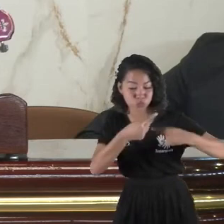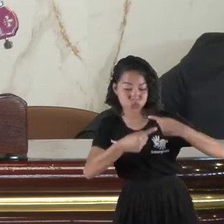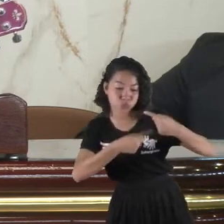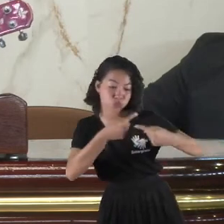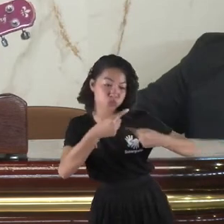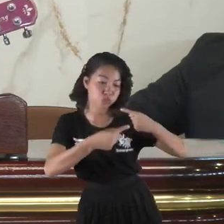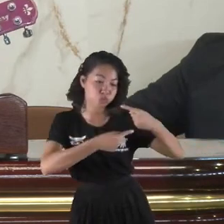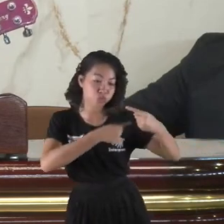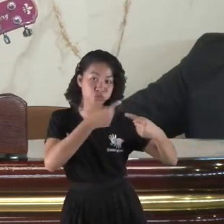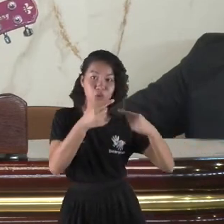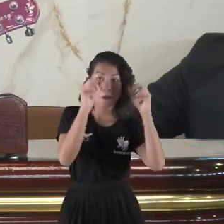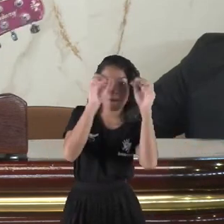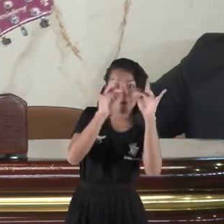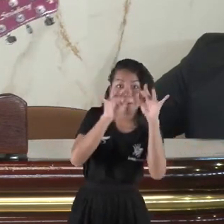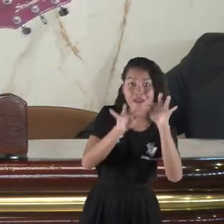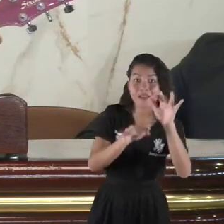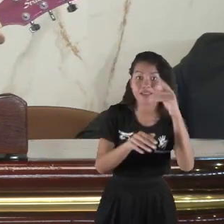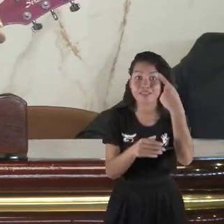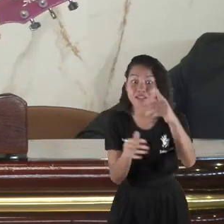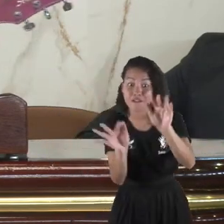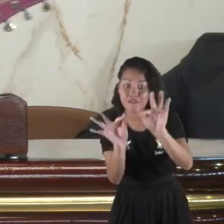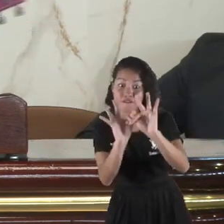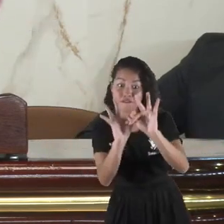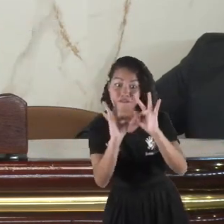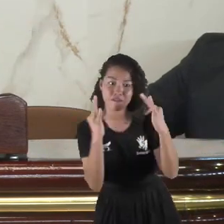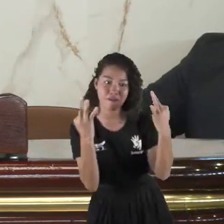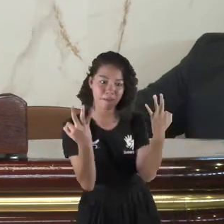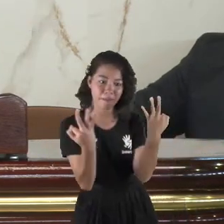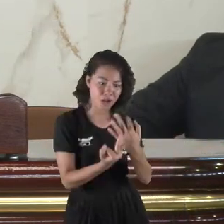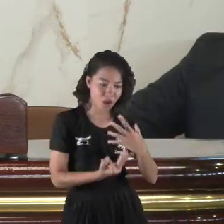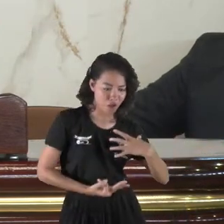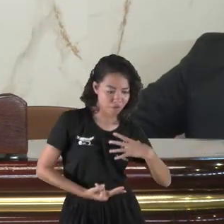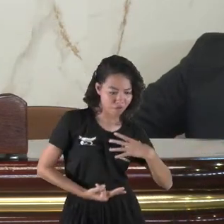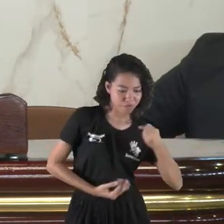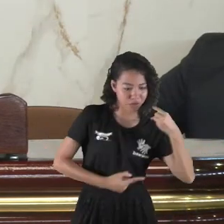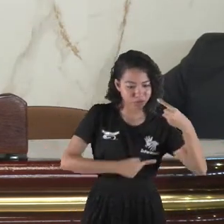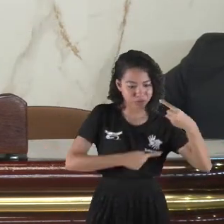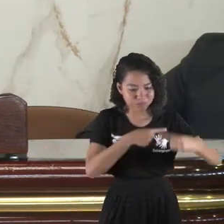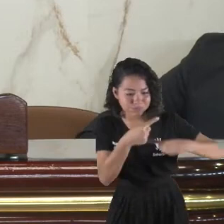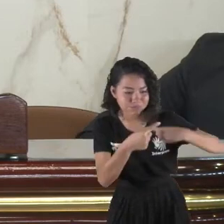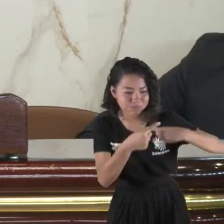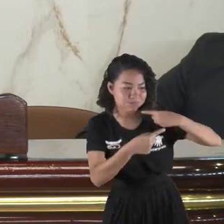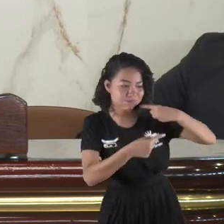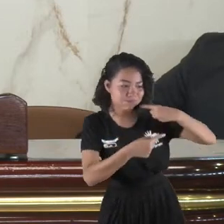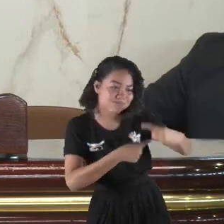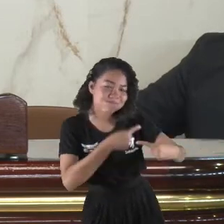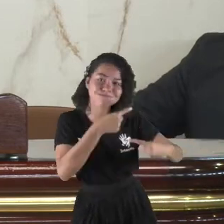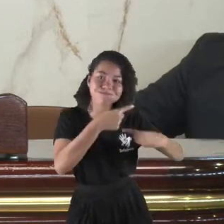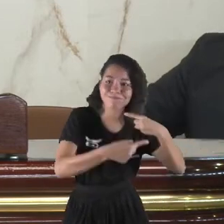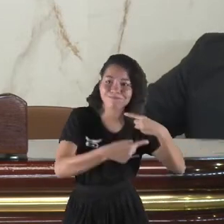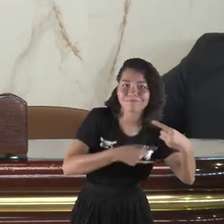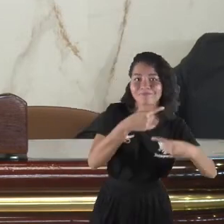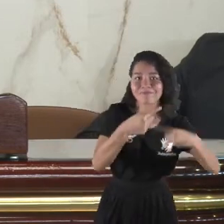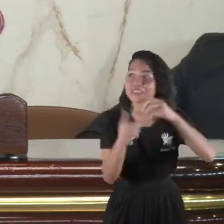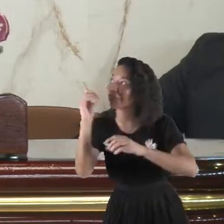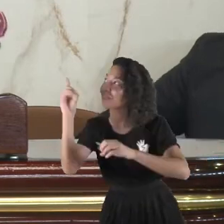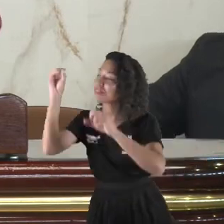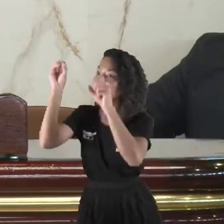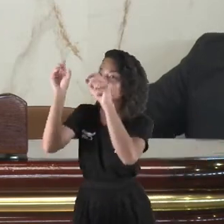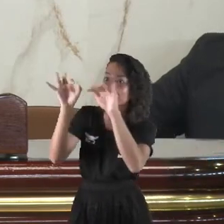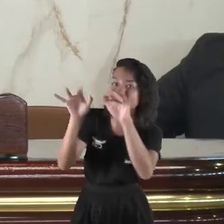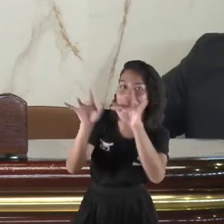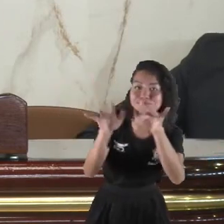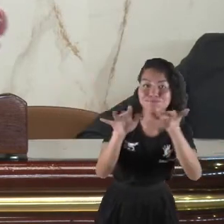gerações, tua família e teus filhos, e os filhos dos teus filhos. Que